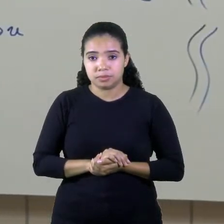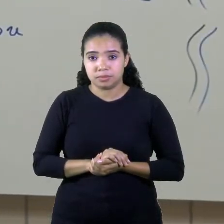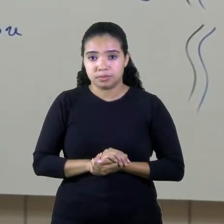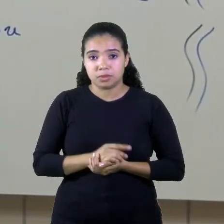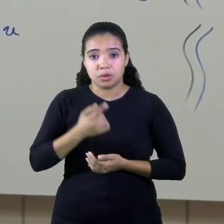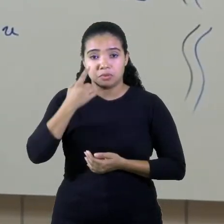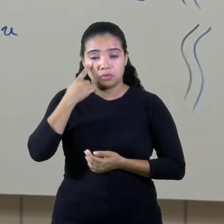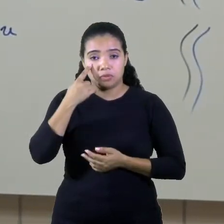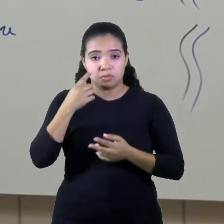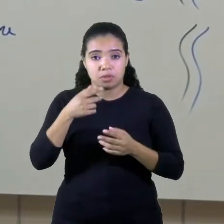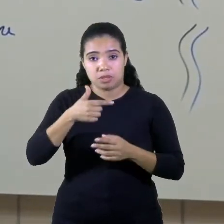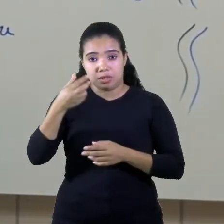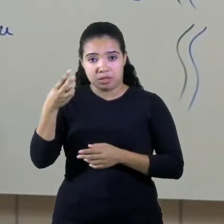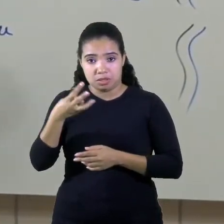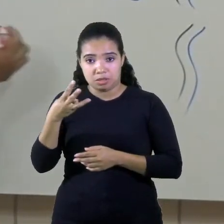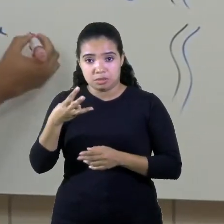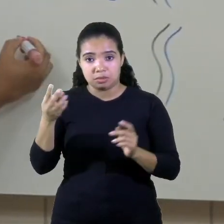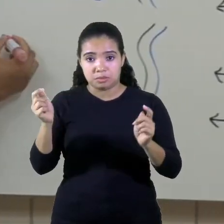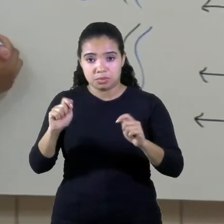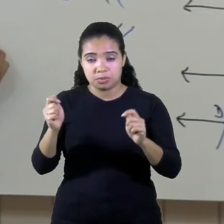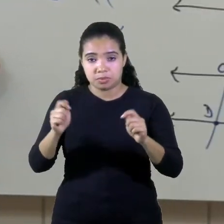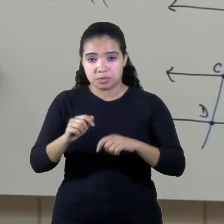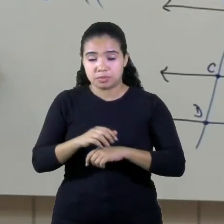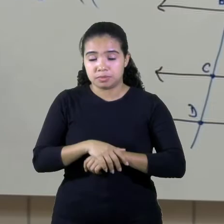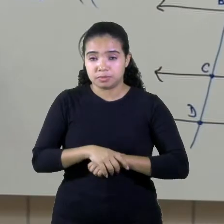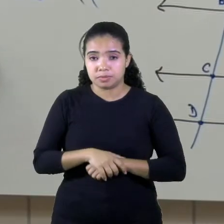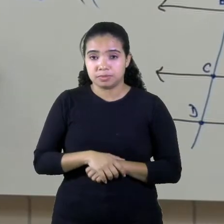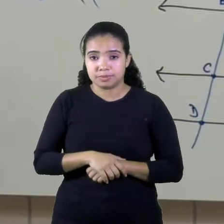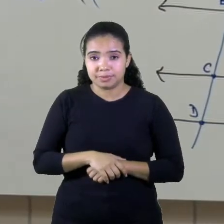Vamos a uma terceira possibilidade?